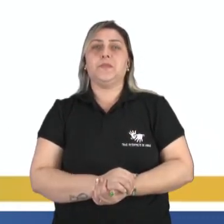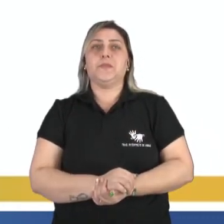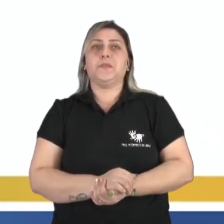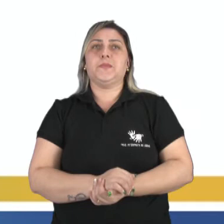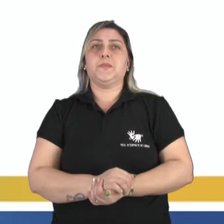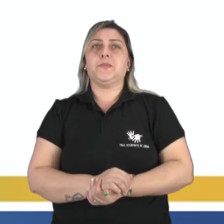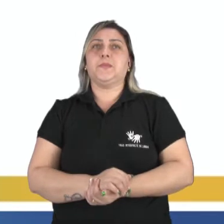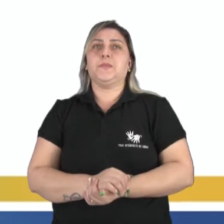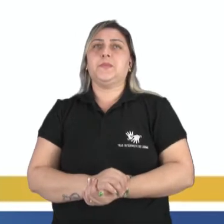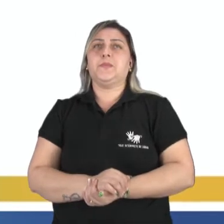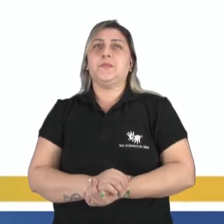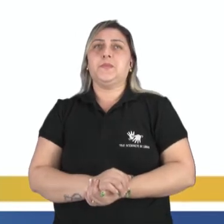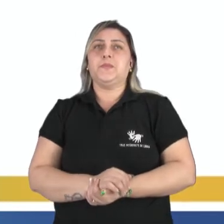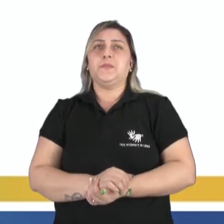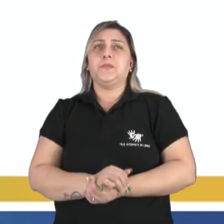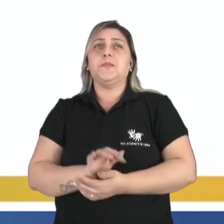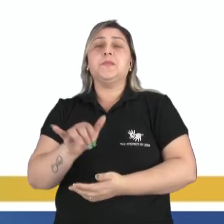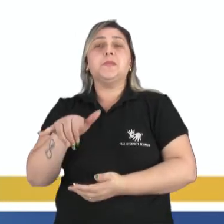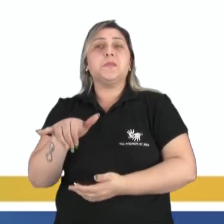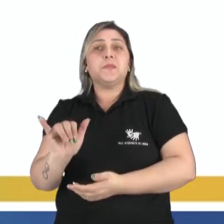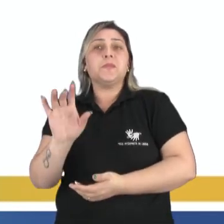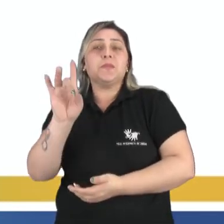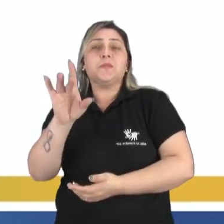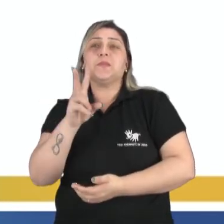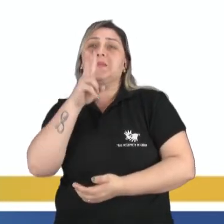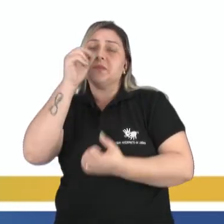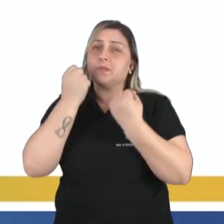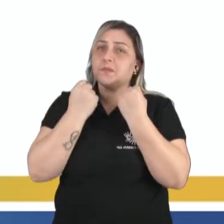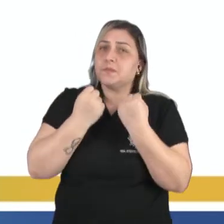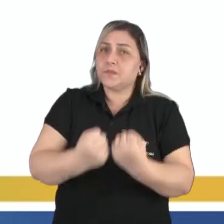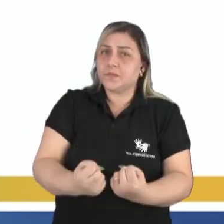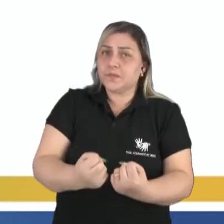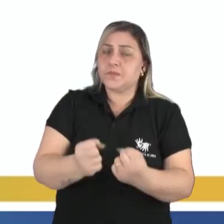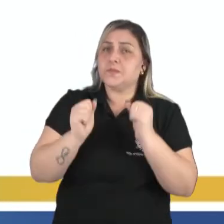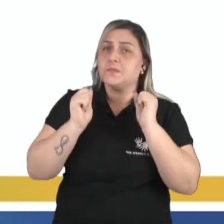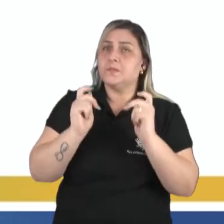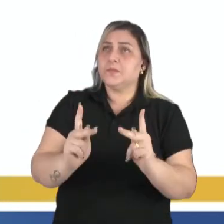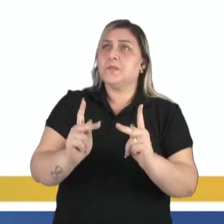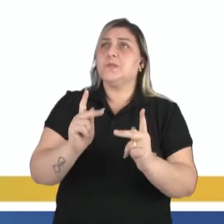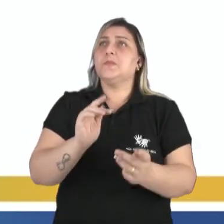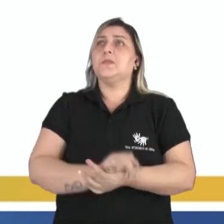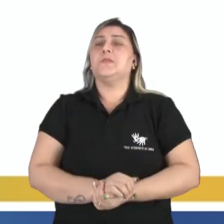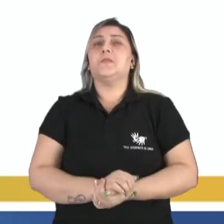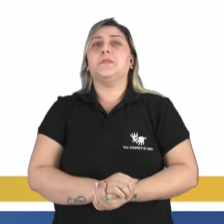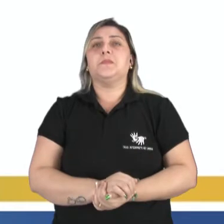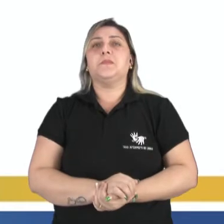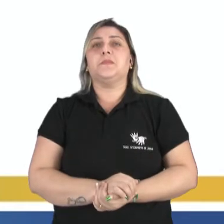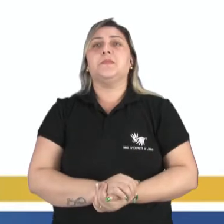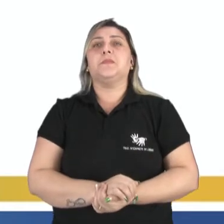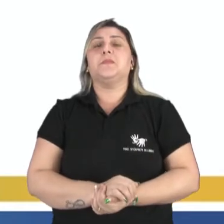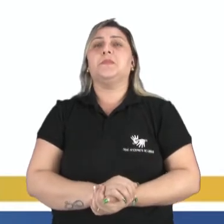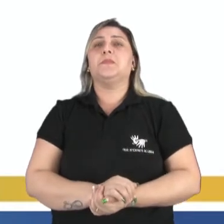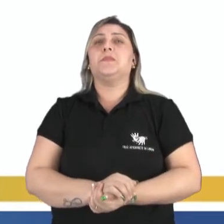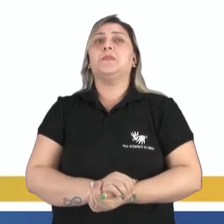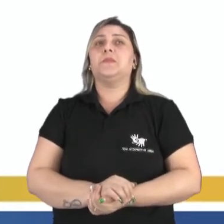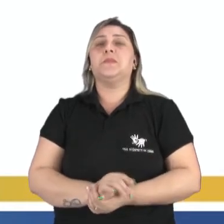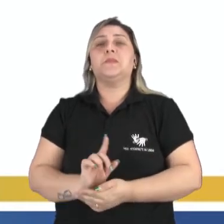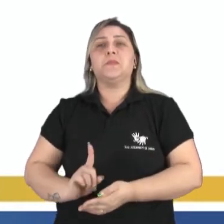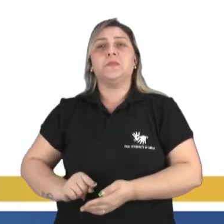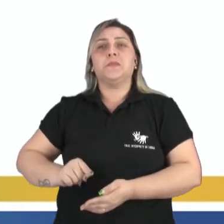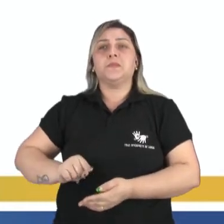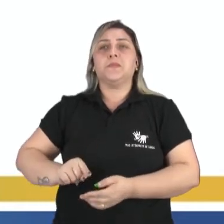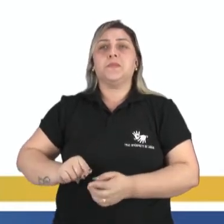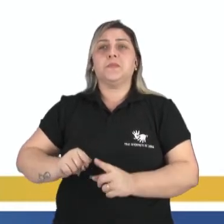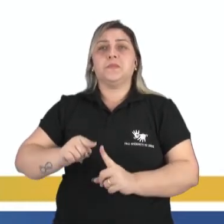aqui, ó, só a força-peso age sobre o corpo, ok? E ela está na vertical, né? A direção